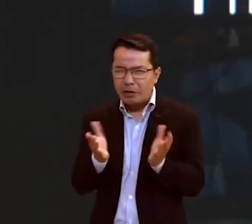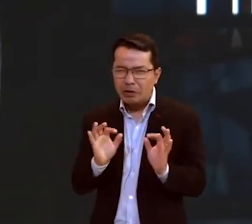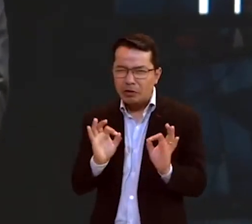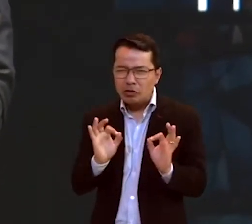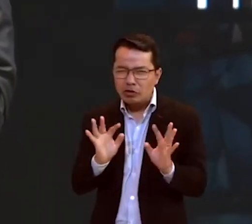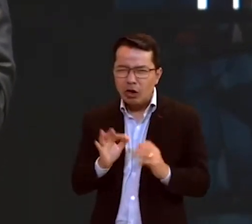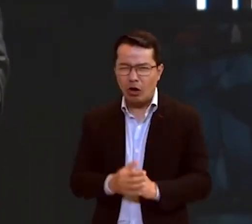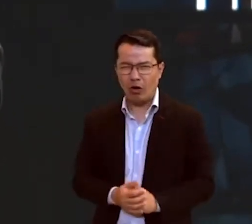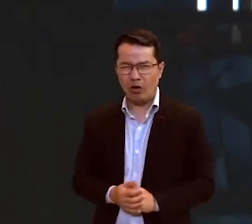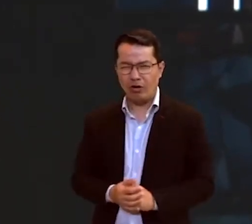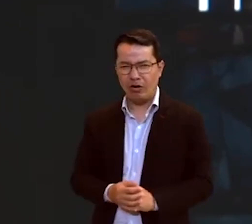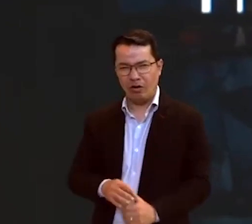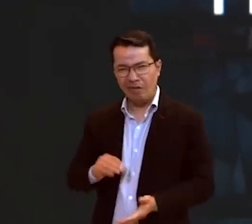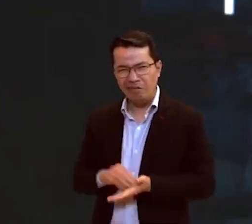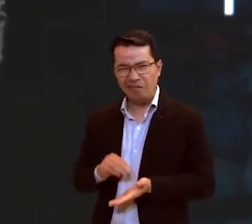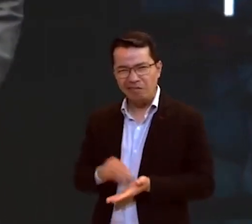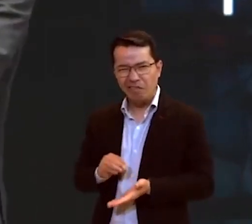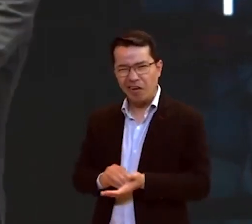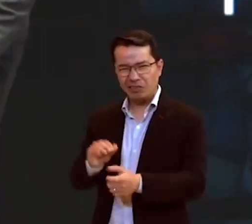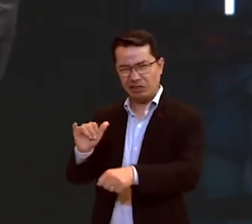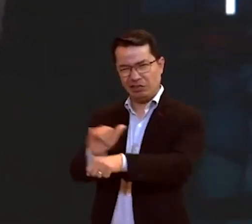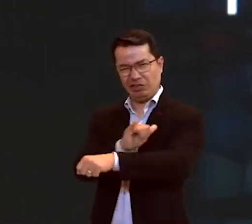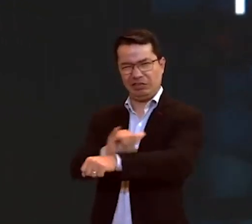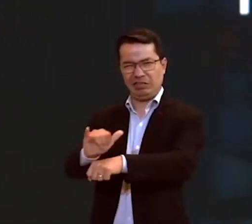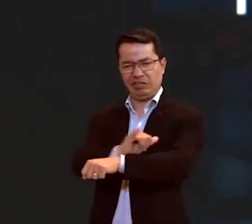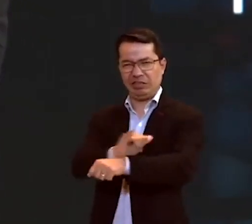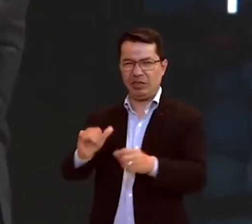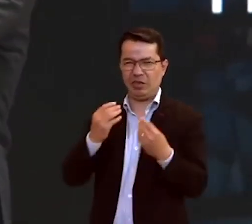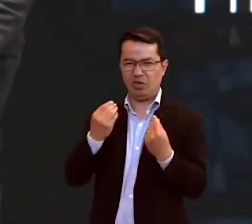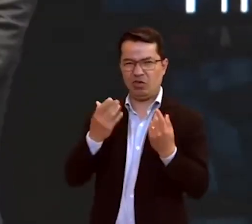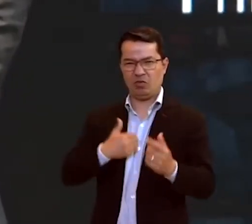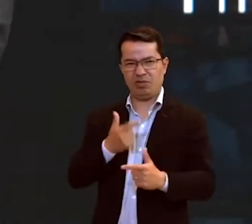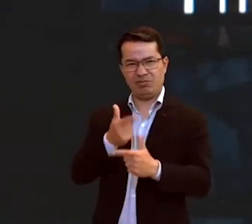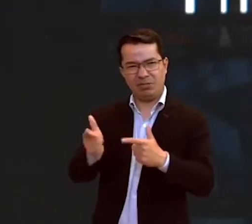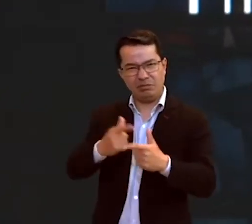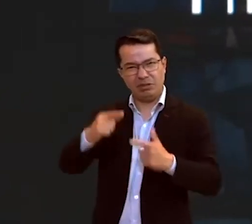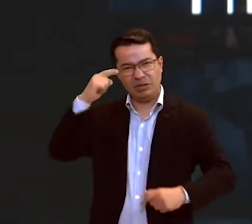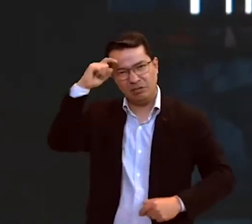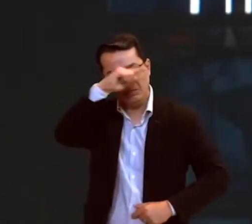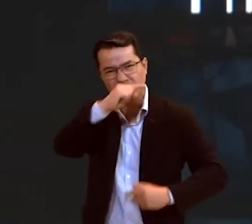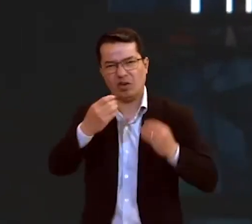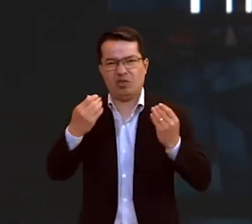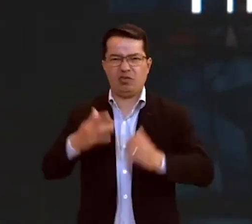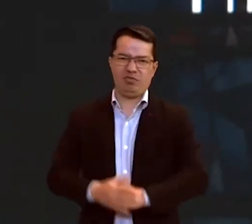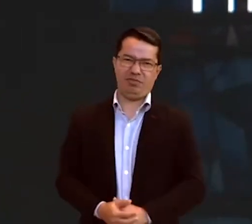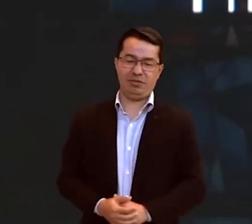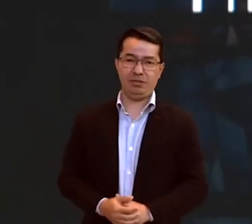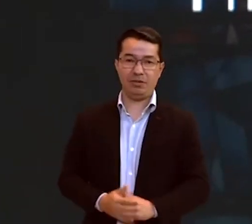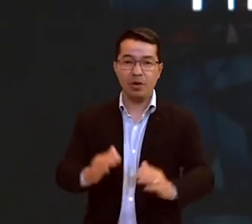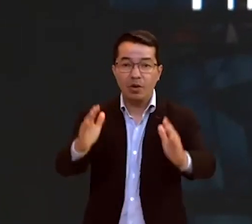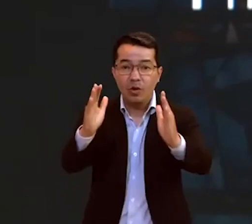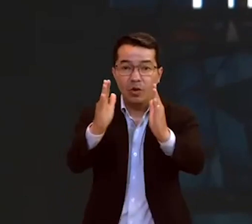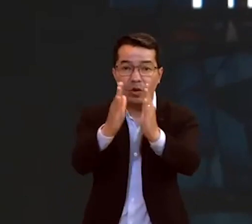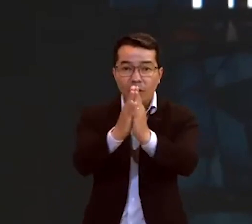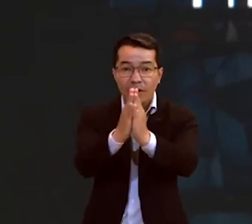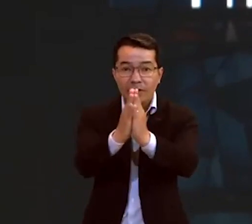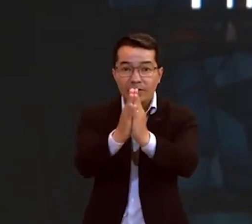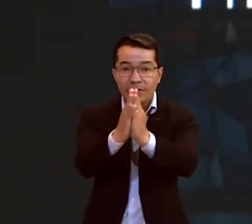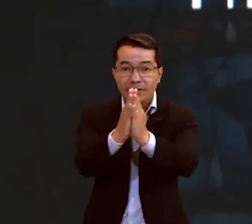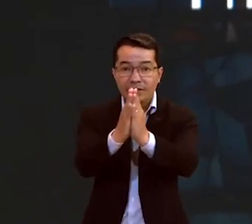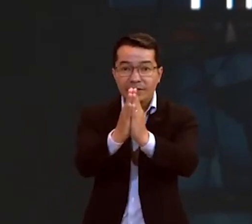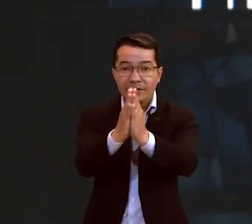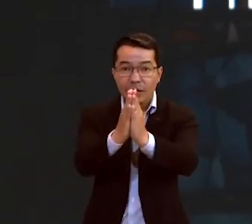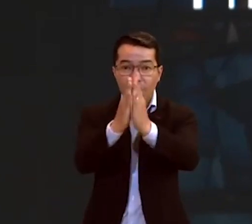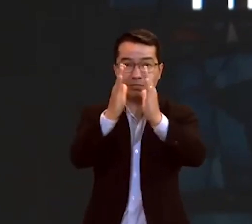a estratégia, como é que eu vou lidar com isso, como é que eu vou sair desse problema, como é que eu vou resolver? E ele fala, orando. Mas você fala, mas não